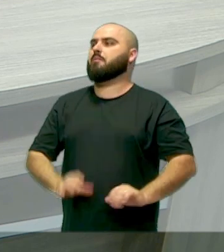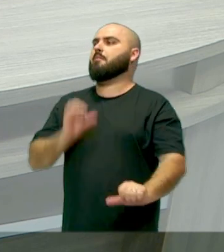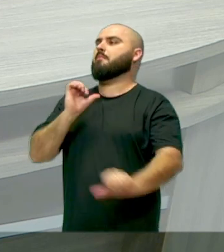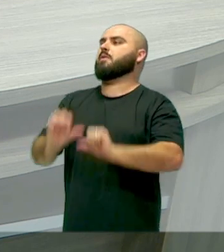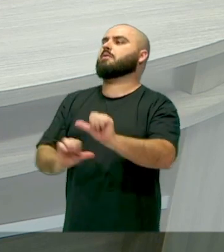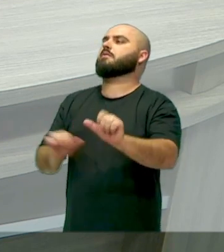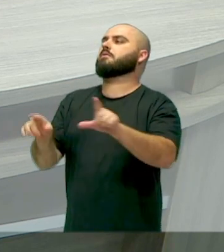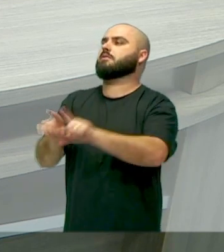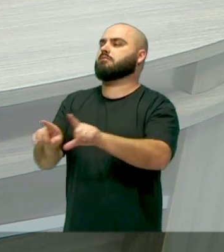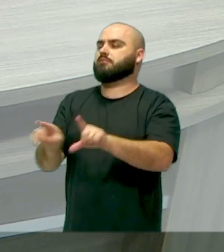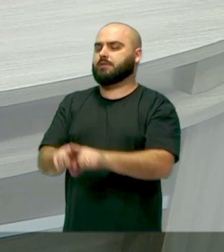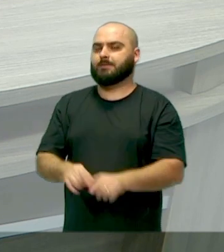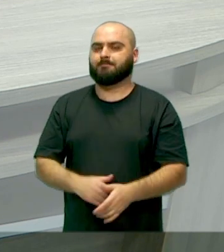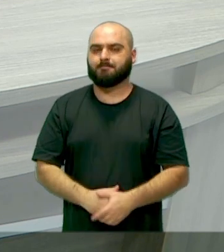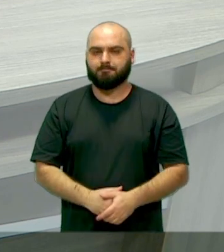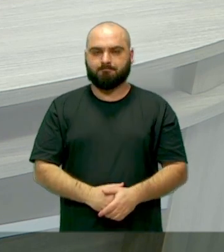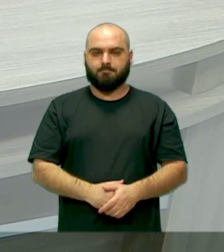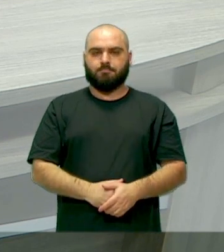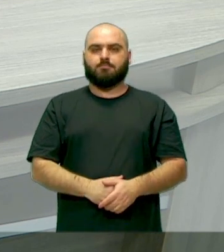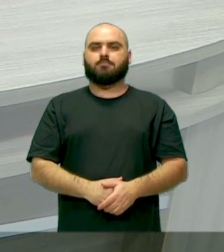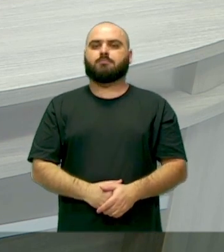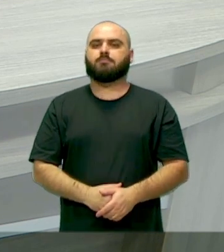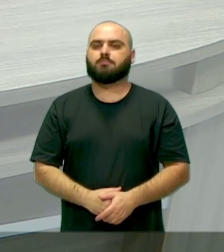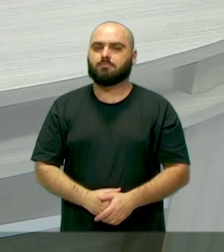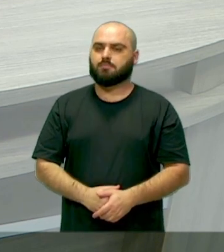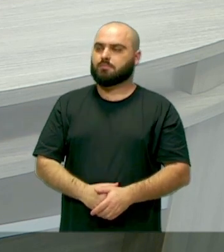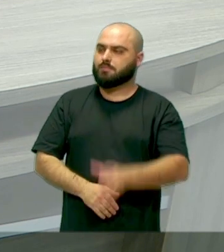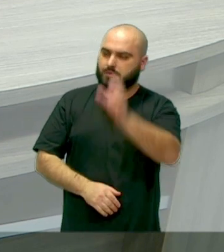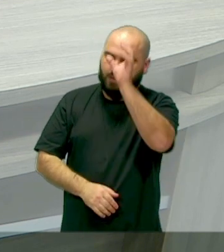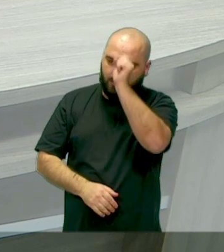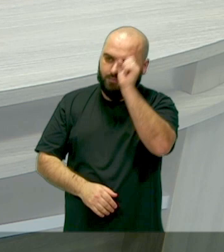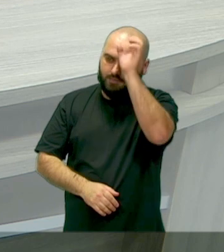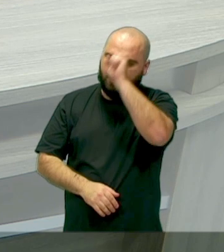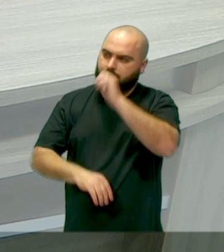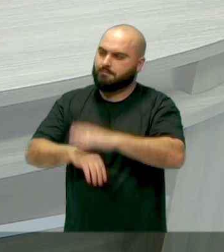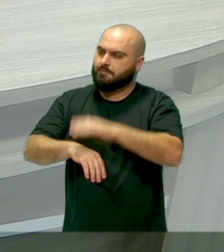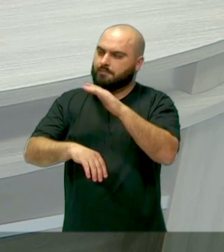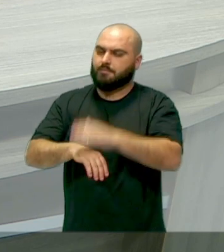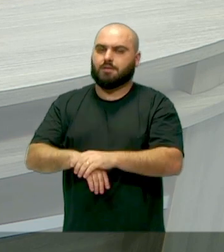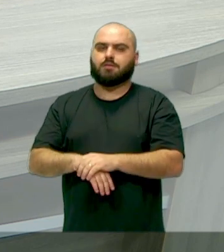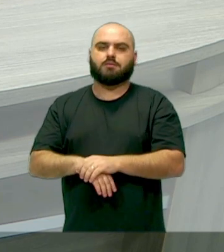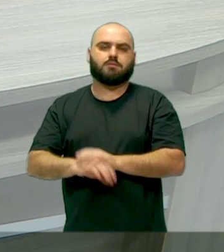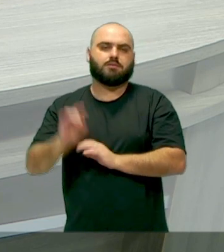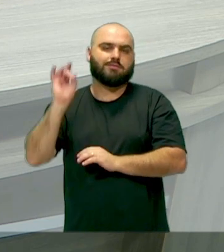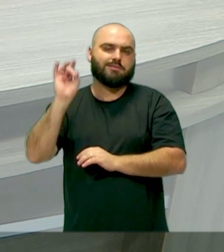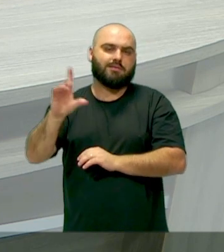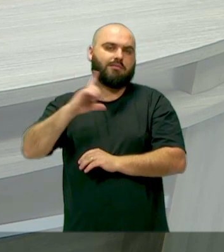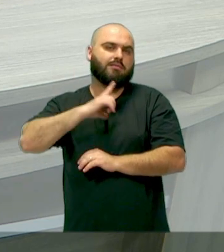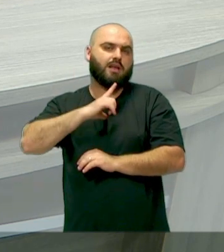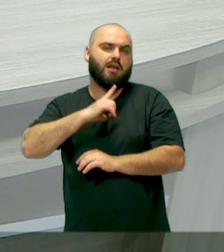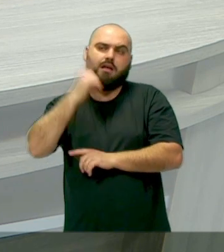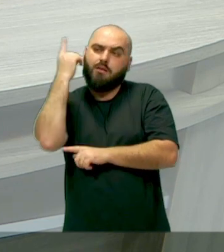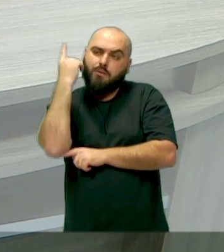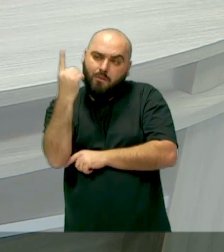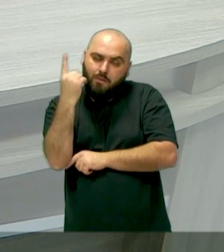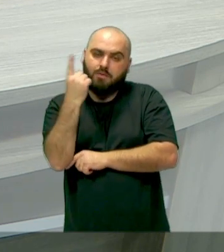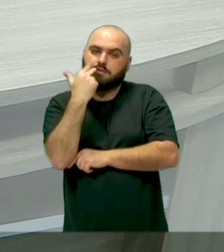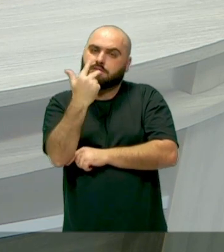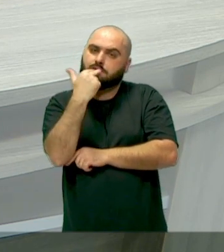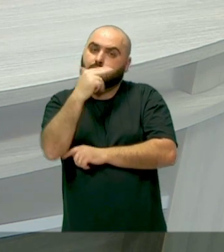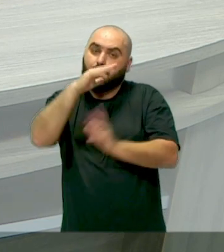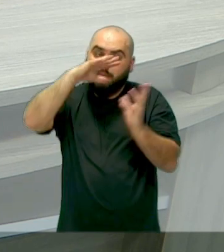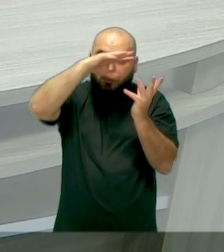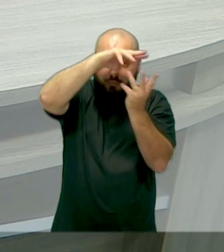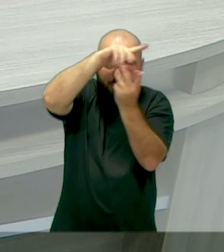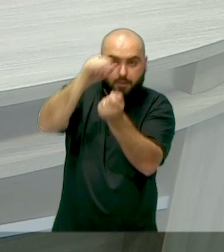né? Adquirir conhecimento, né? E só tem um meio no mundo